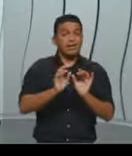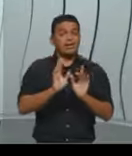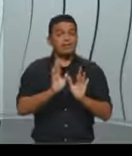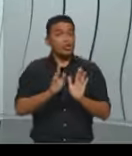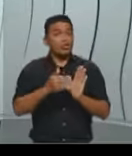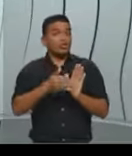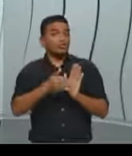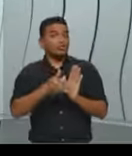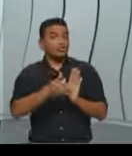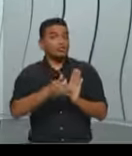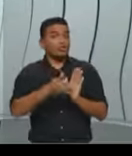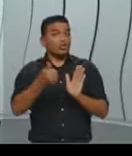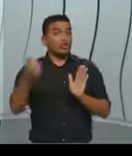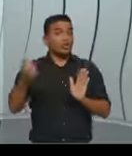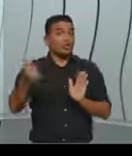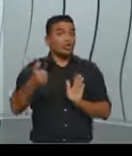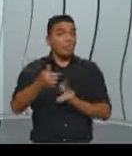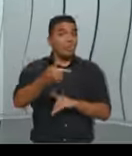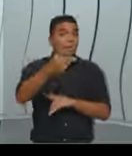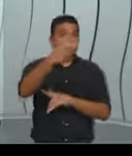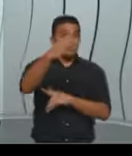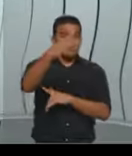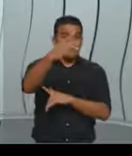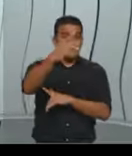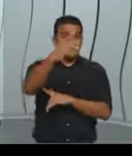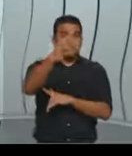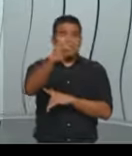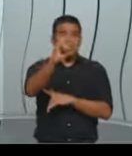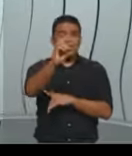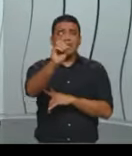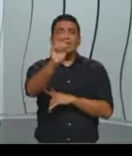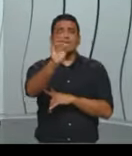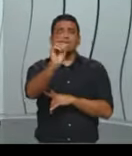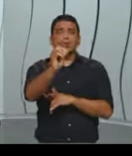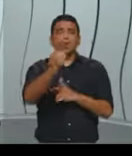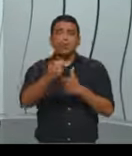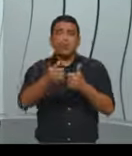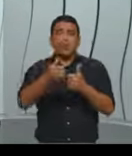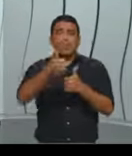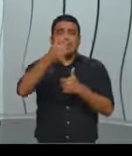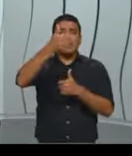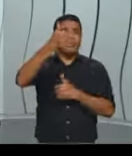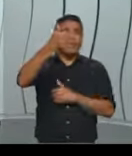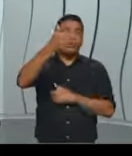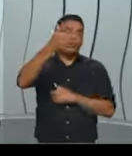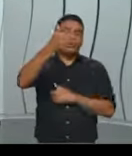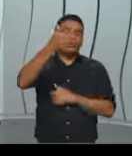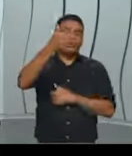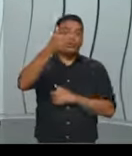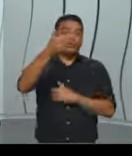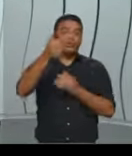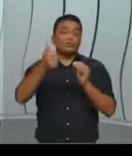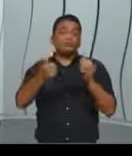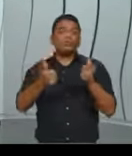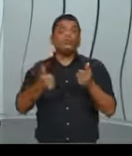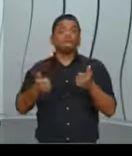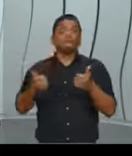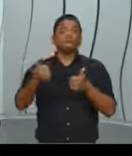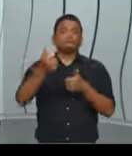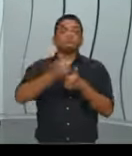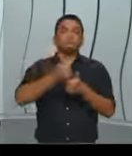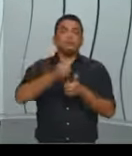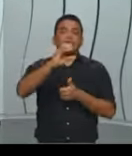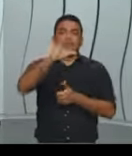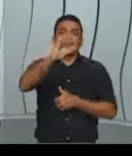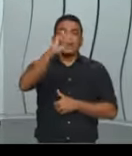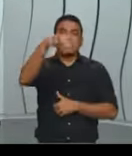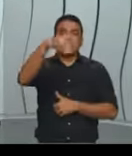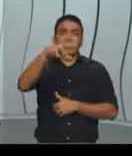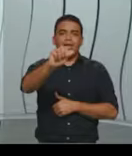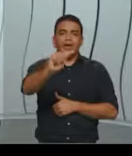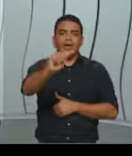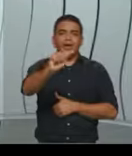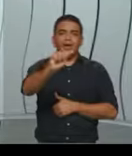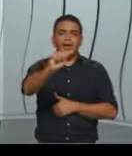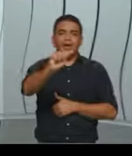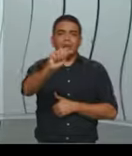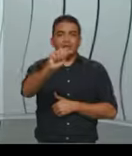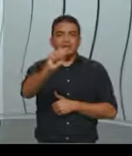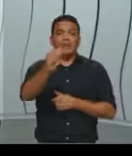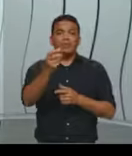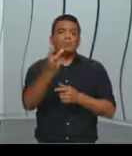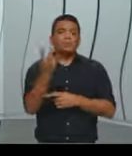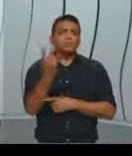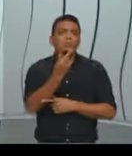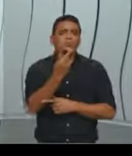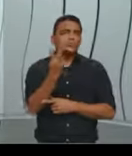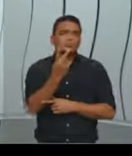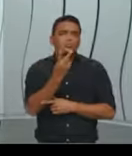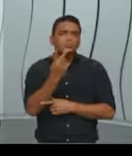o Pedro da primeira colocação, vou colocar agora a Camila. Porque pensa comigo, Pedro e Camila. E Camila e Pedro